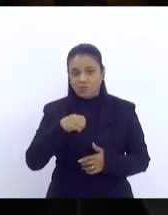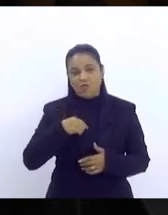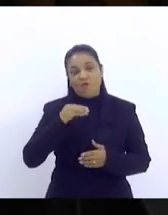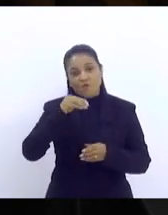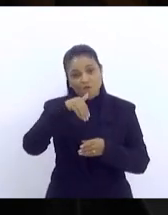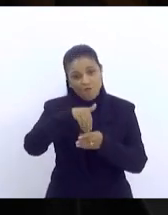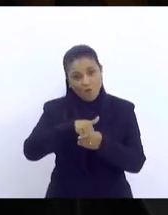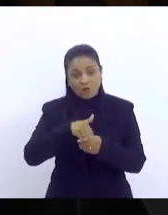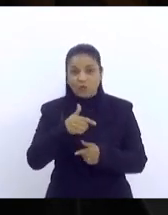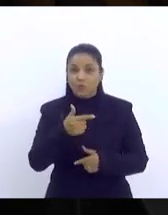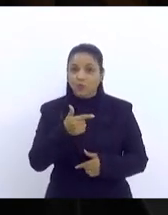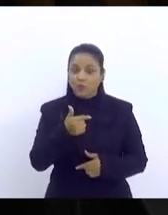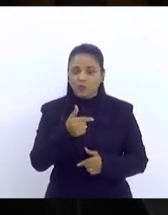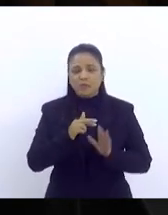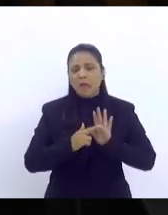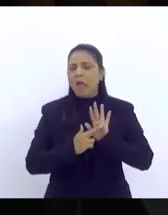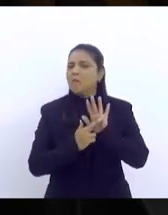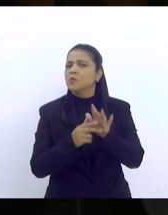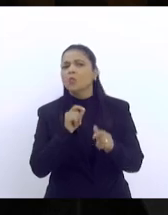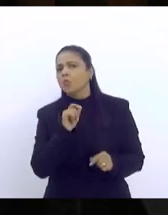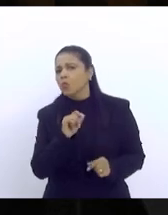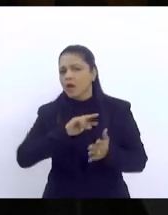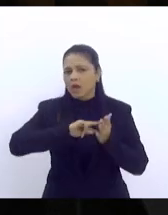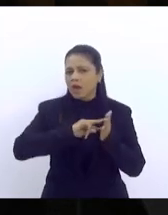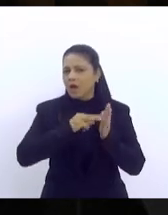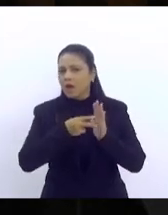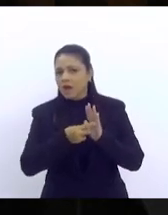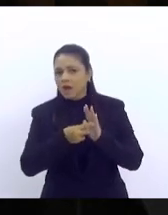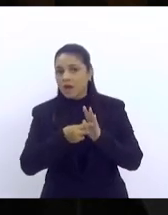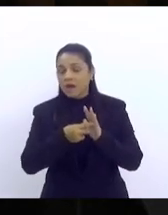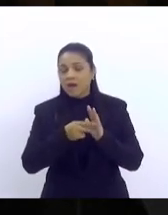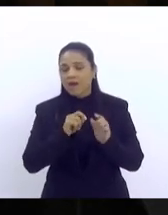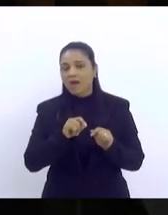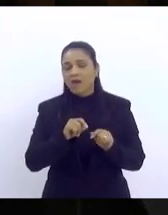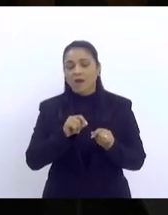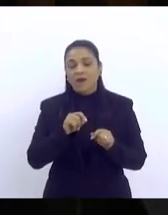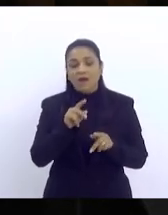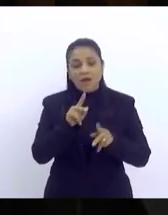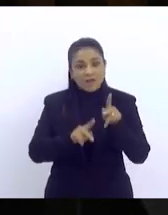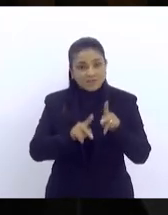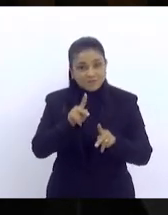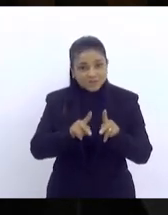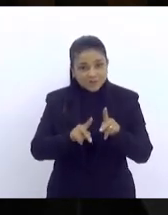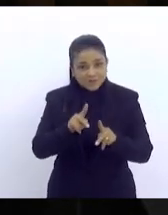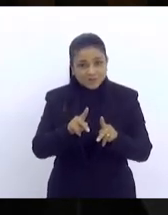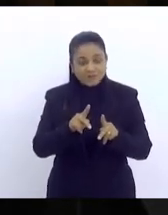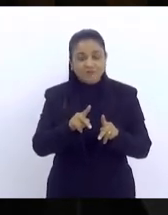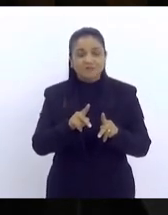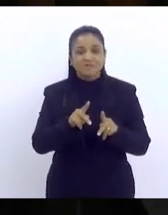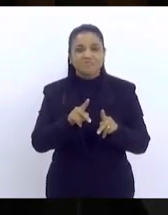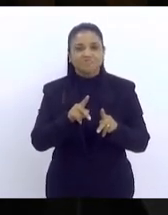o que que é representa isso que as posições na rua estão extremadas também